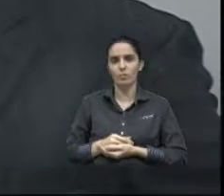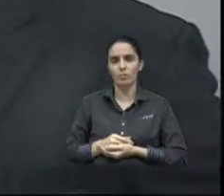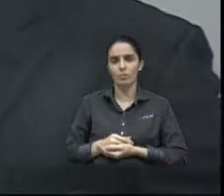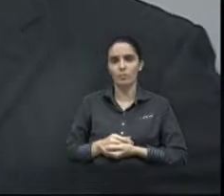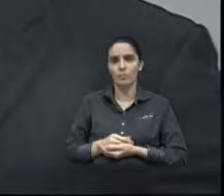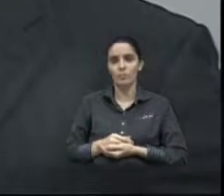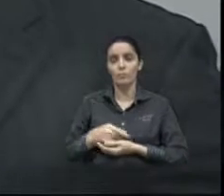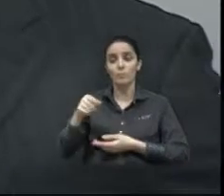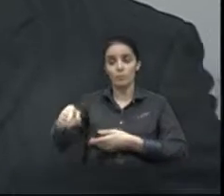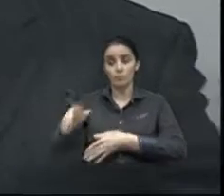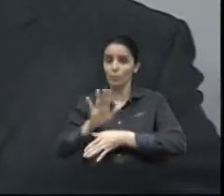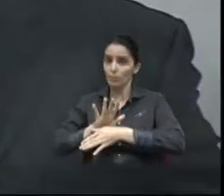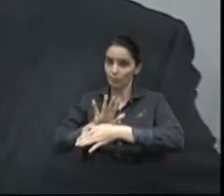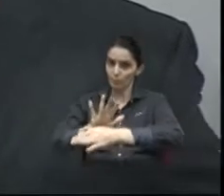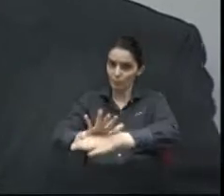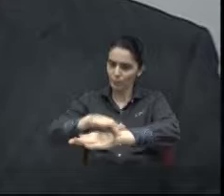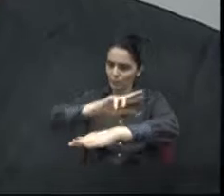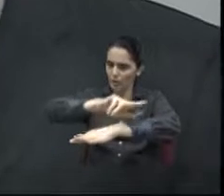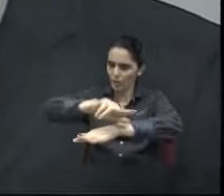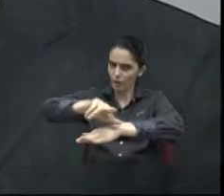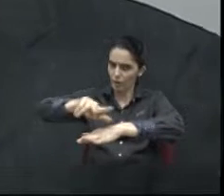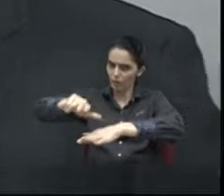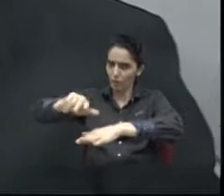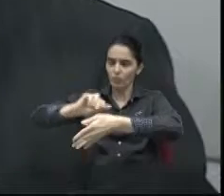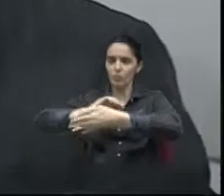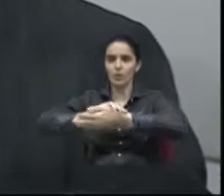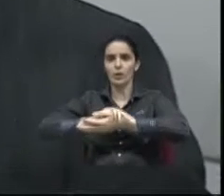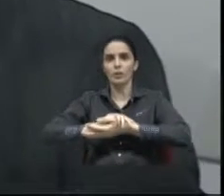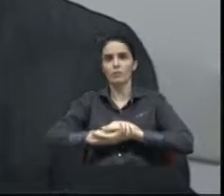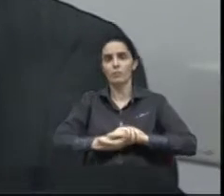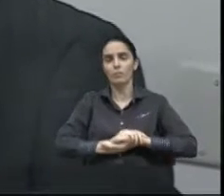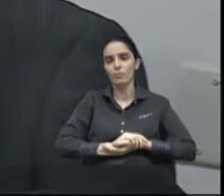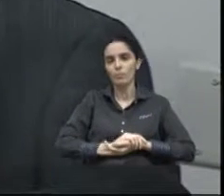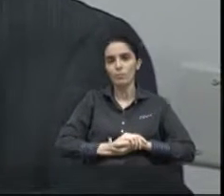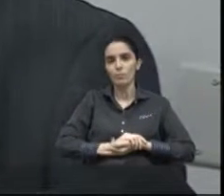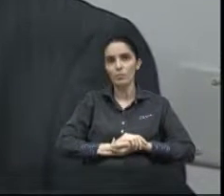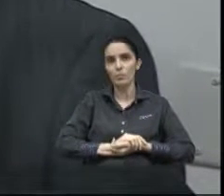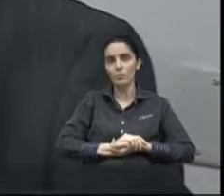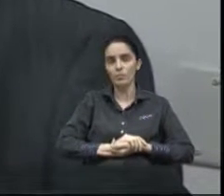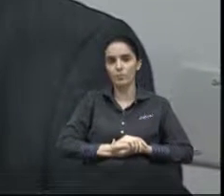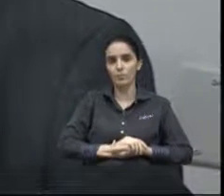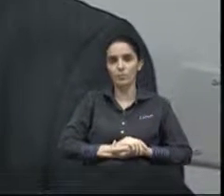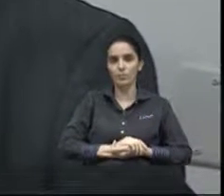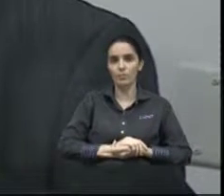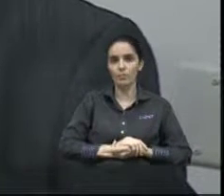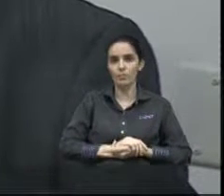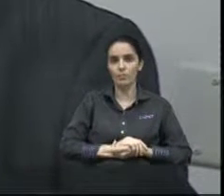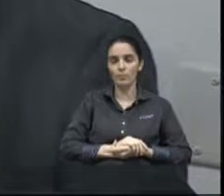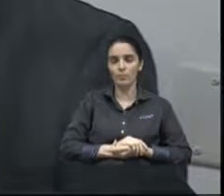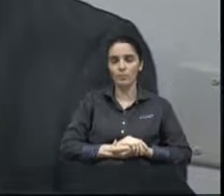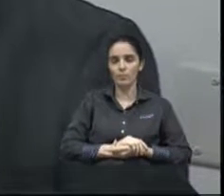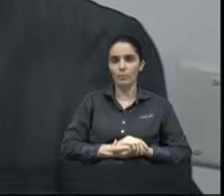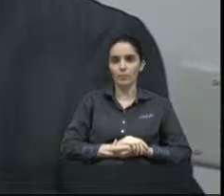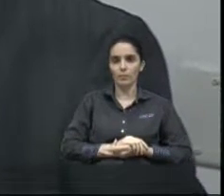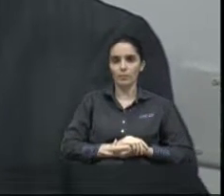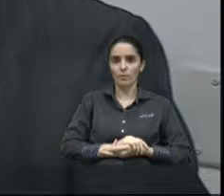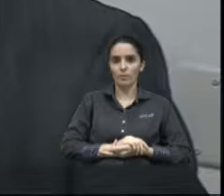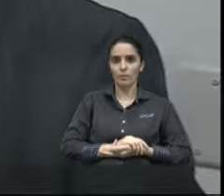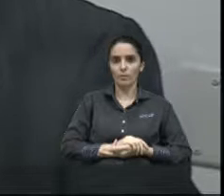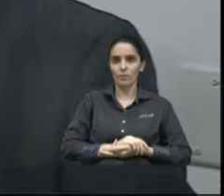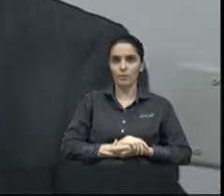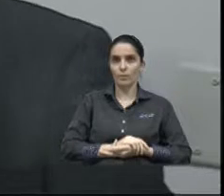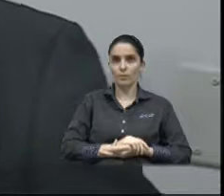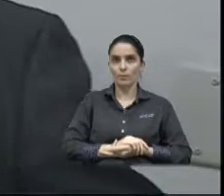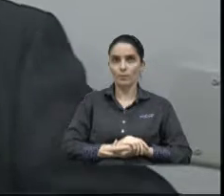no processo educacional? Contribuiu com a formação de cada indivíduo. Como é importante, você